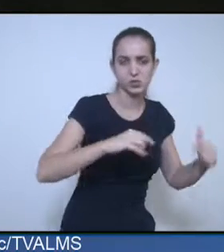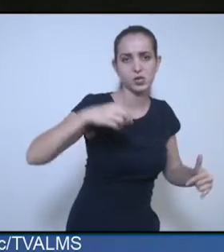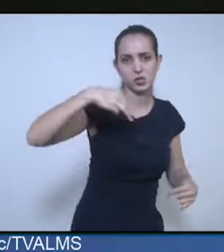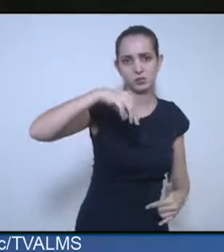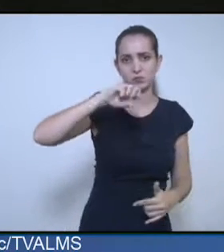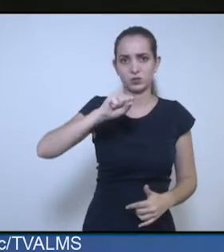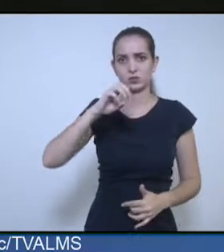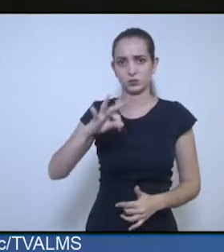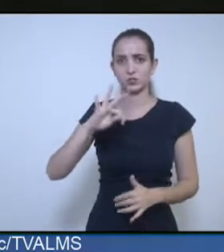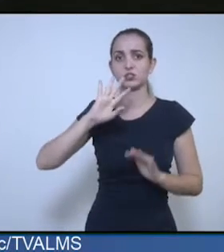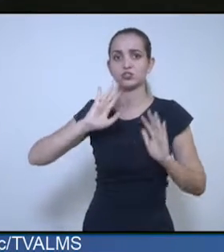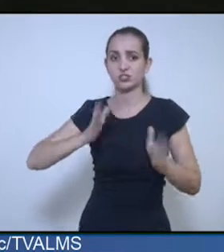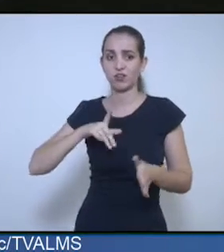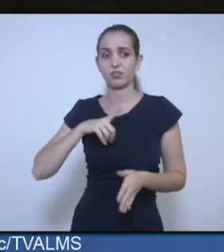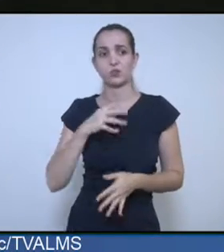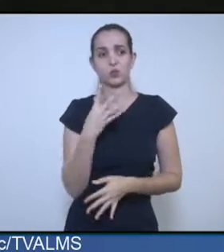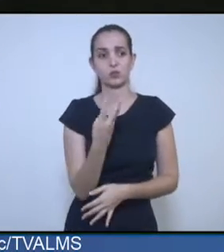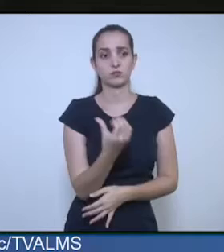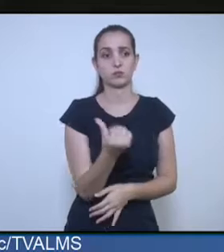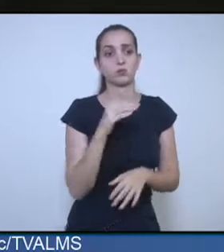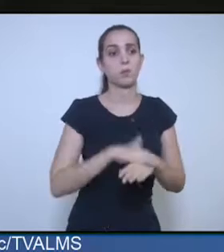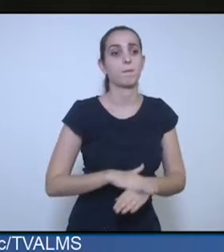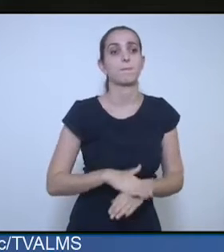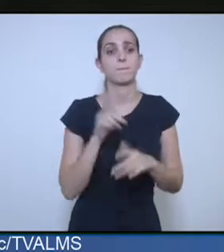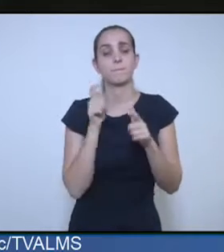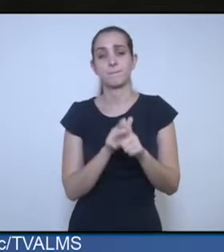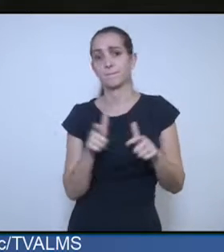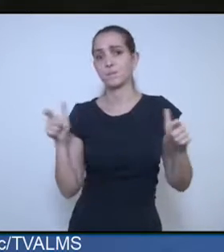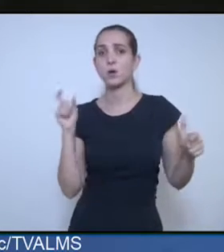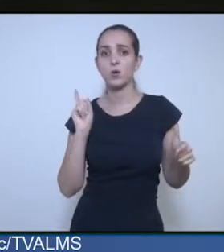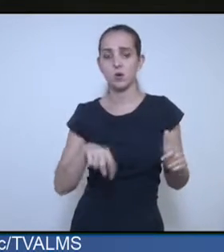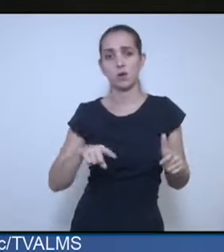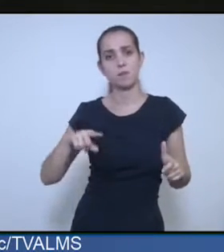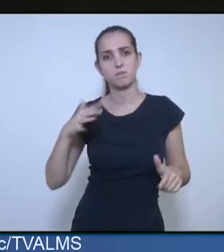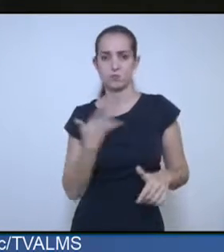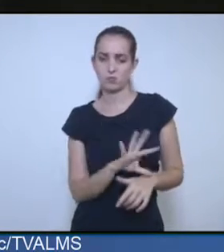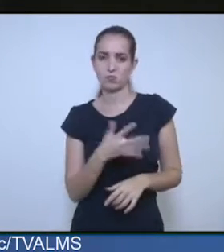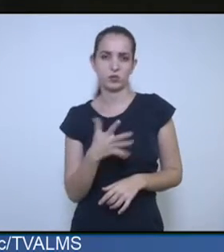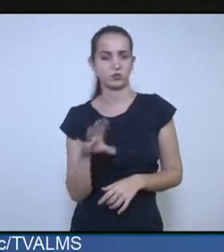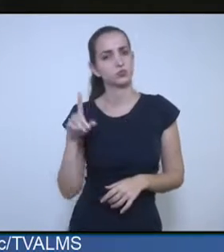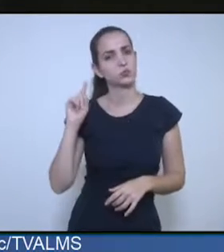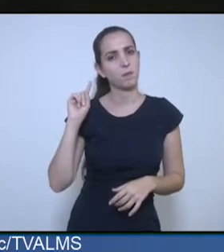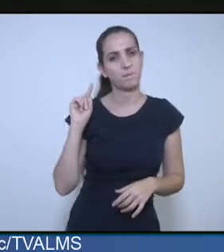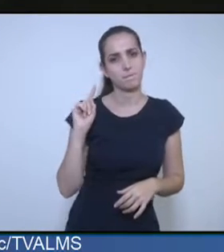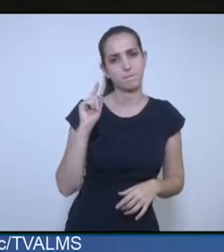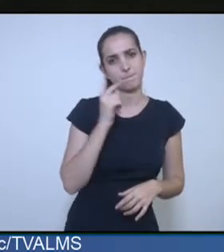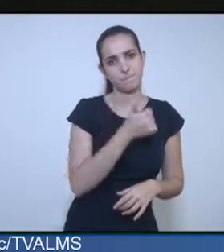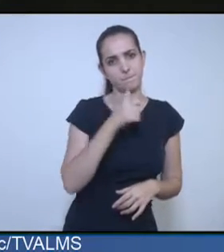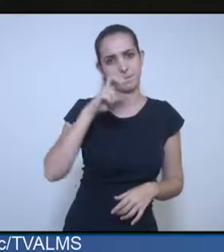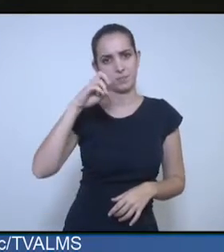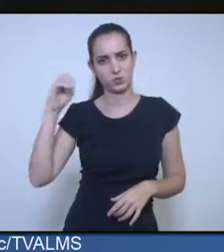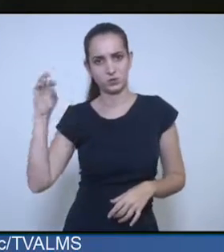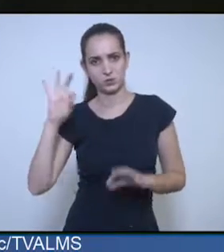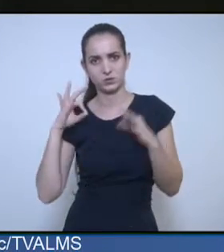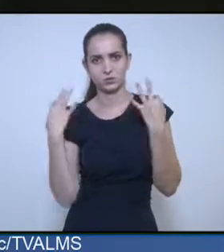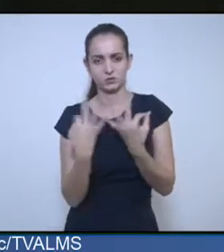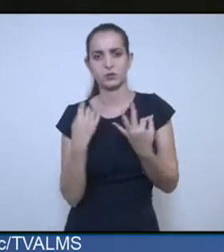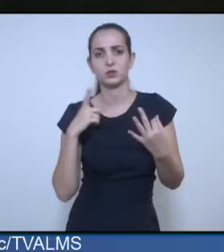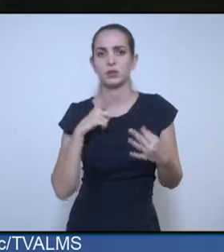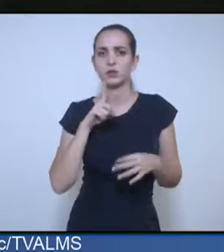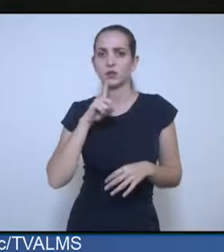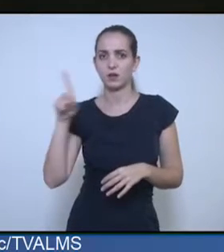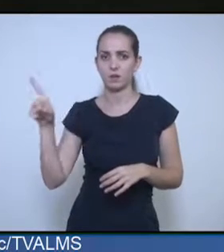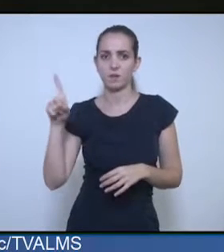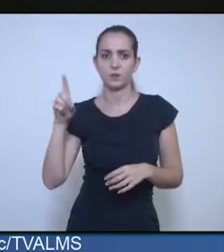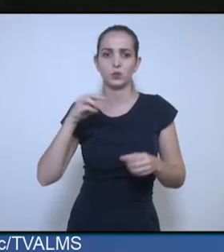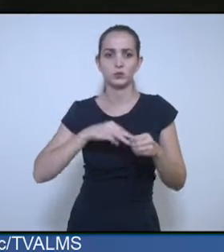são 46, e o maior deles tem aproximadamente 1.500 famílias, que é localizada no município de